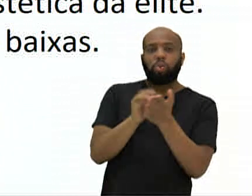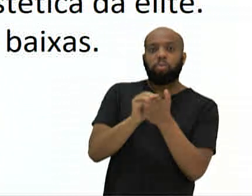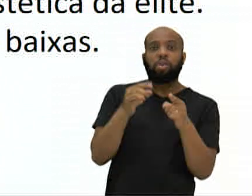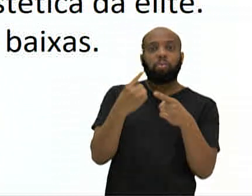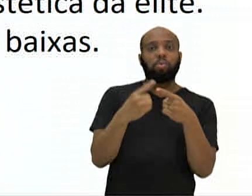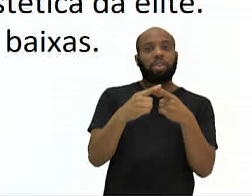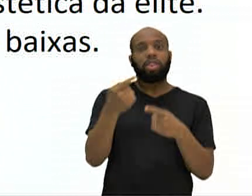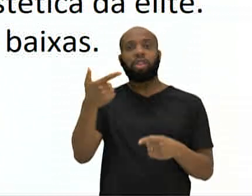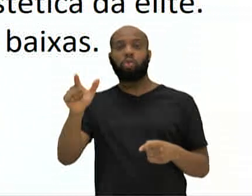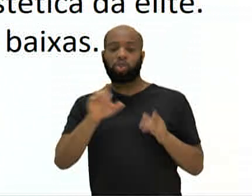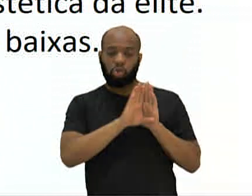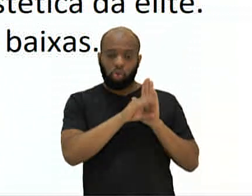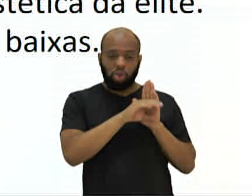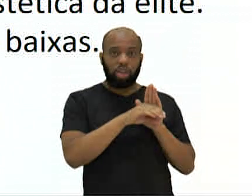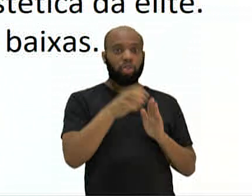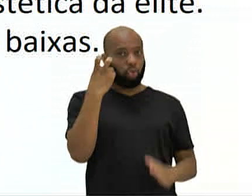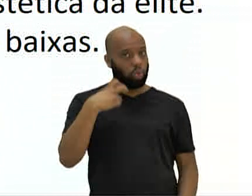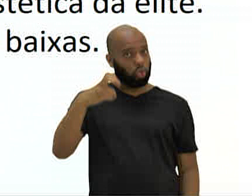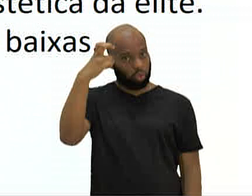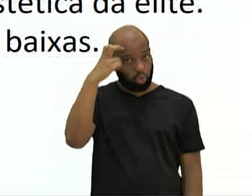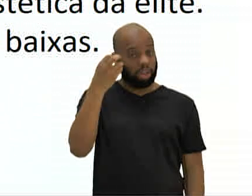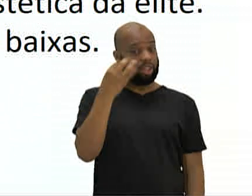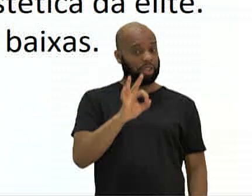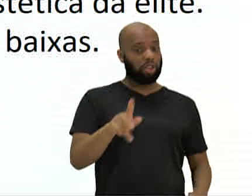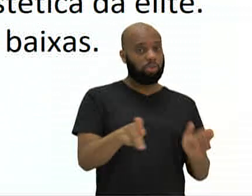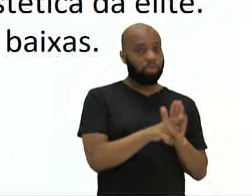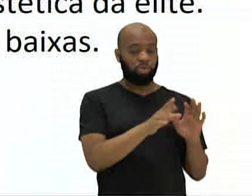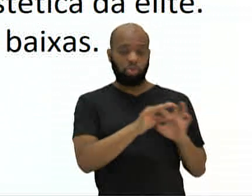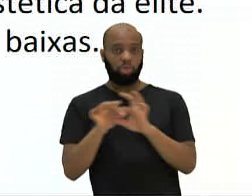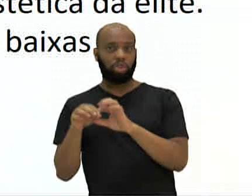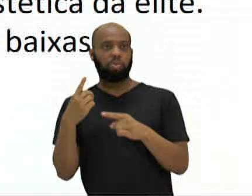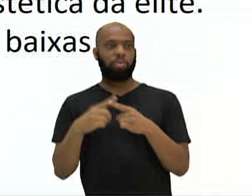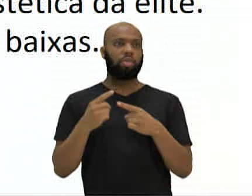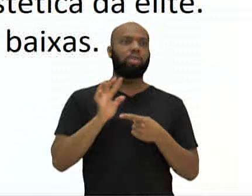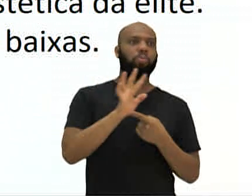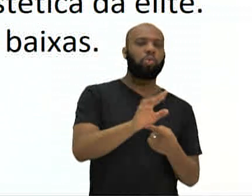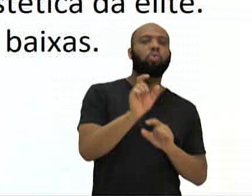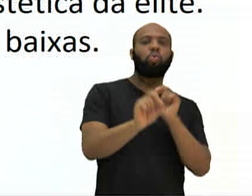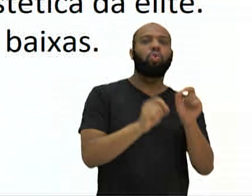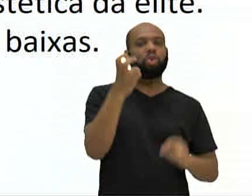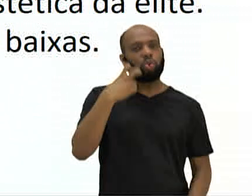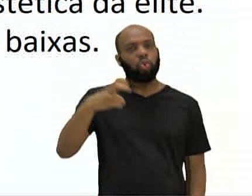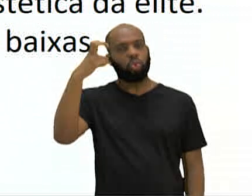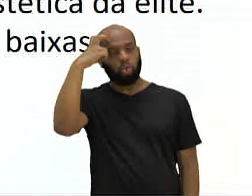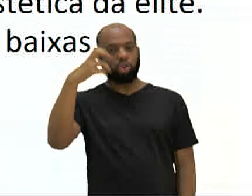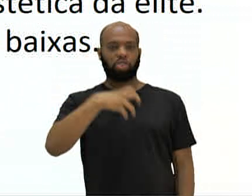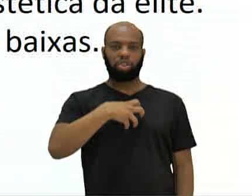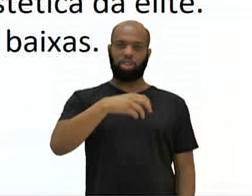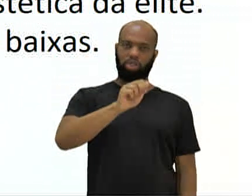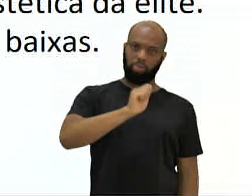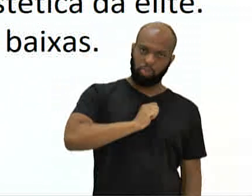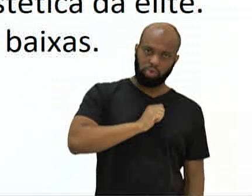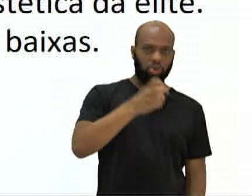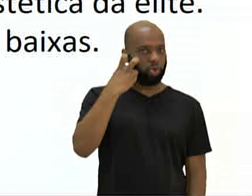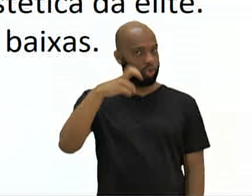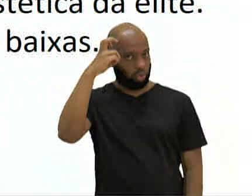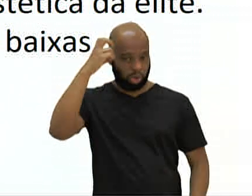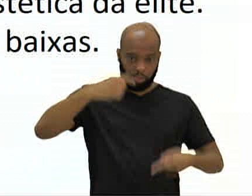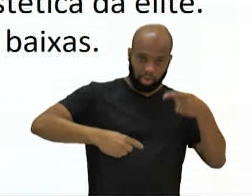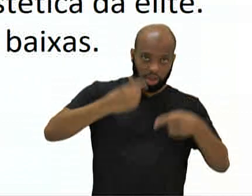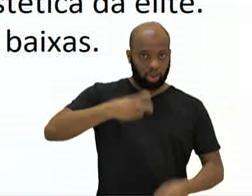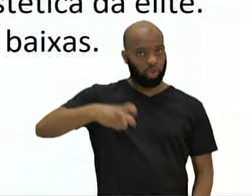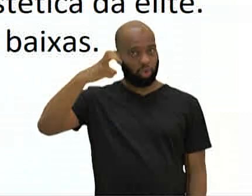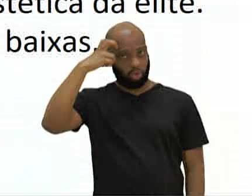outras definições de cultura estão certas no seu contexto. Então aqui está descrevendo o que é a cultura no sentido antropológico, o que é a cultura política, o que é a